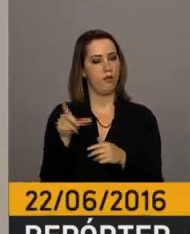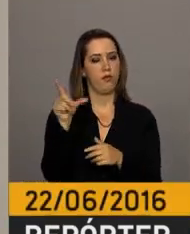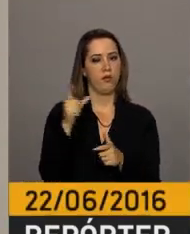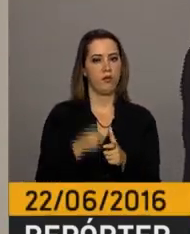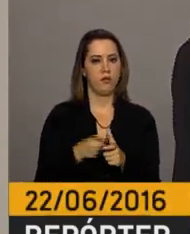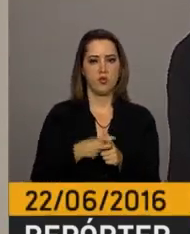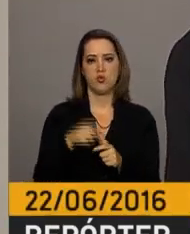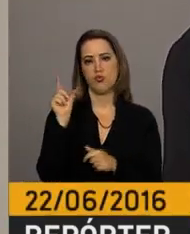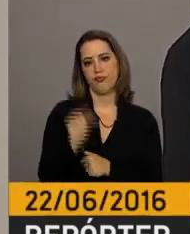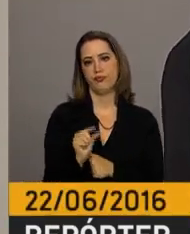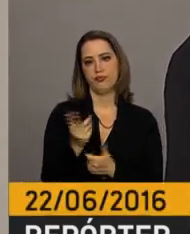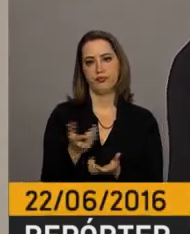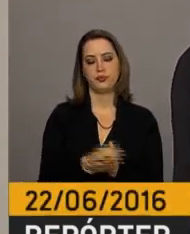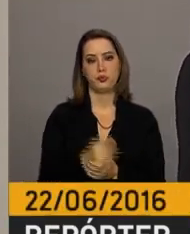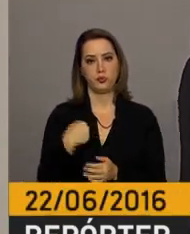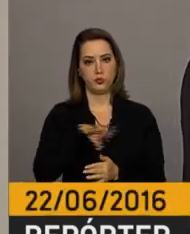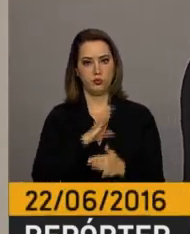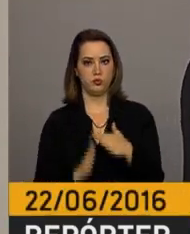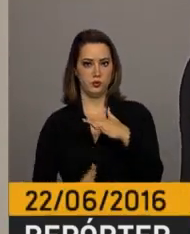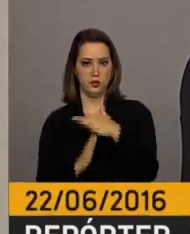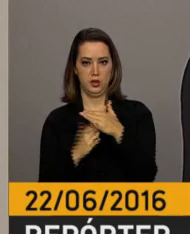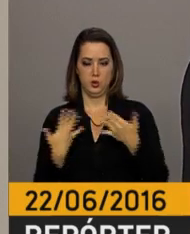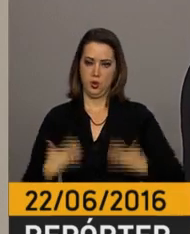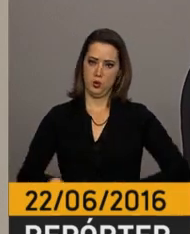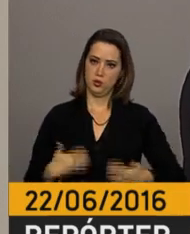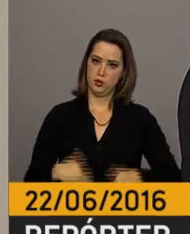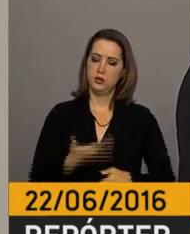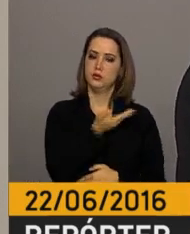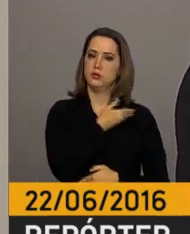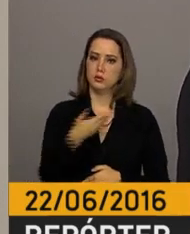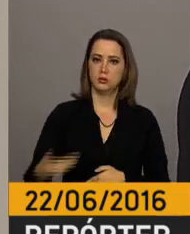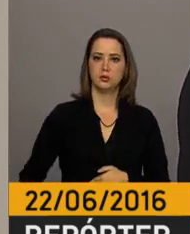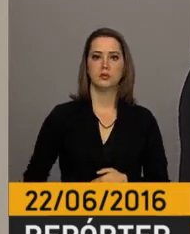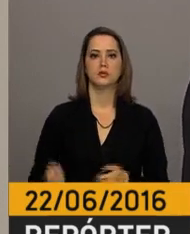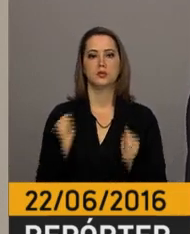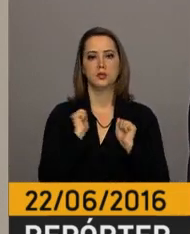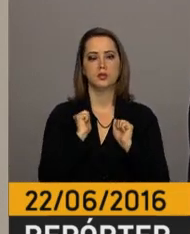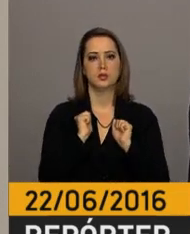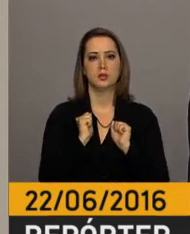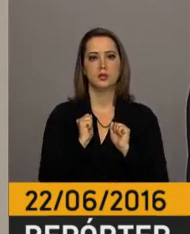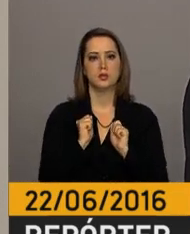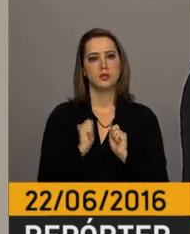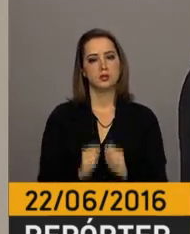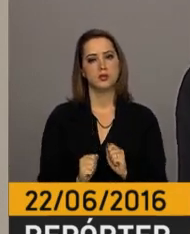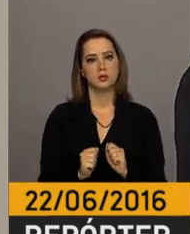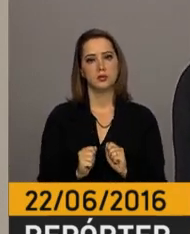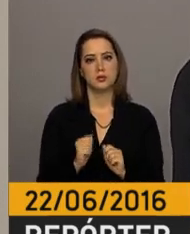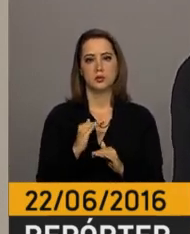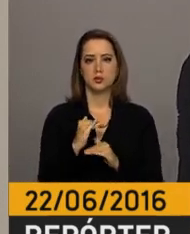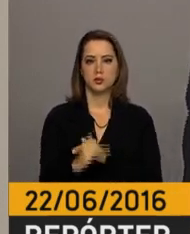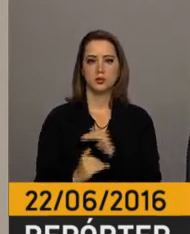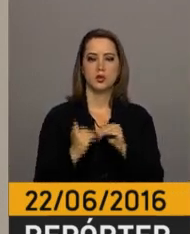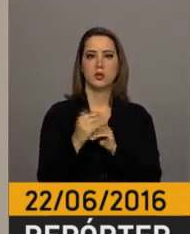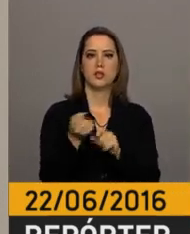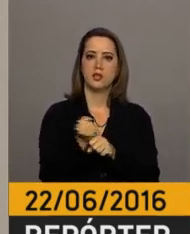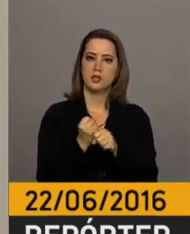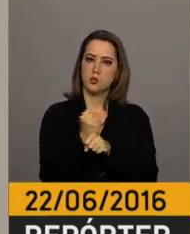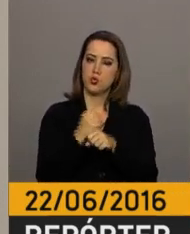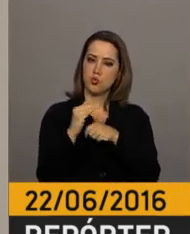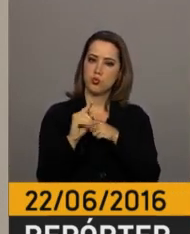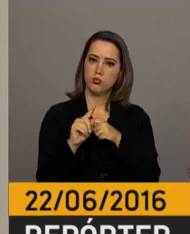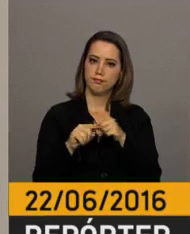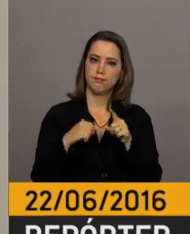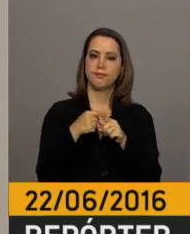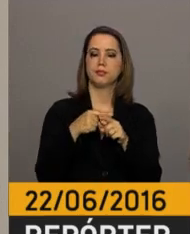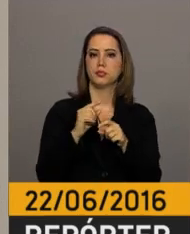limitação eh dos gastos públicos eh permitindo que o acréscimo de um ano para outro seja apenas